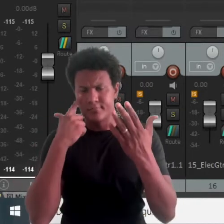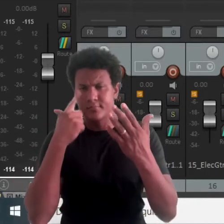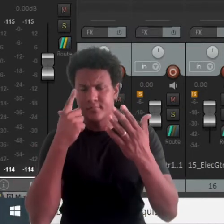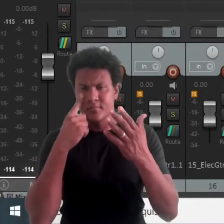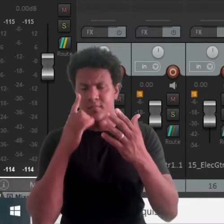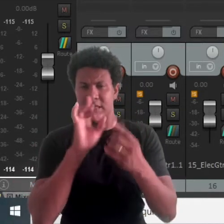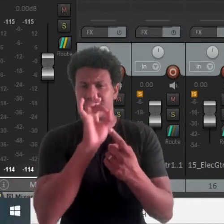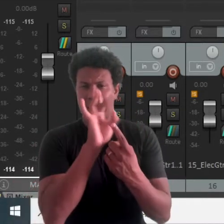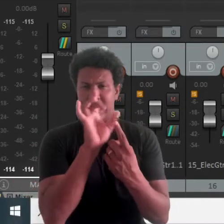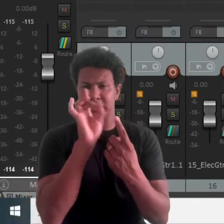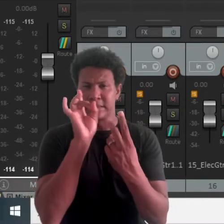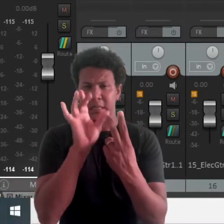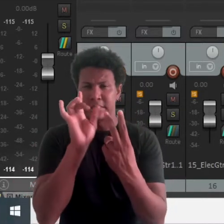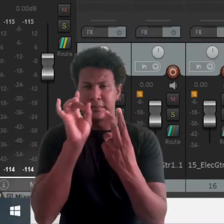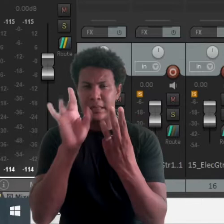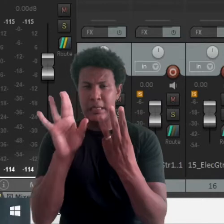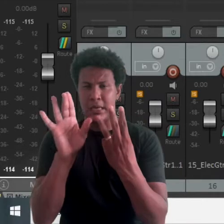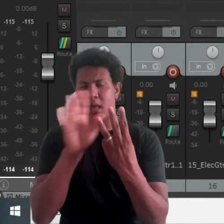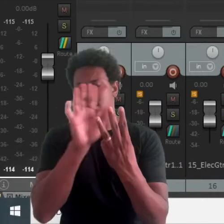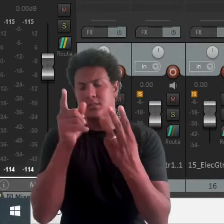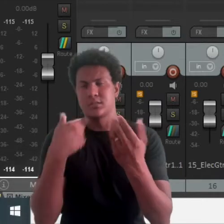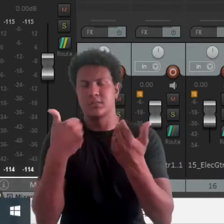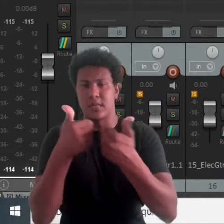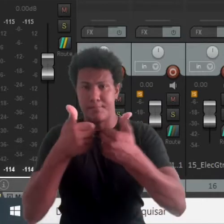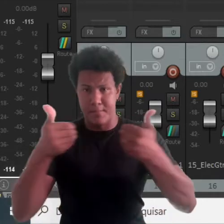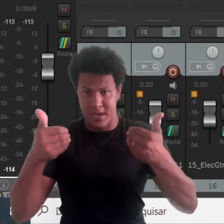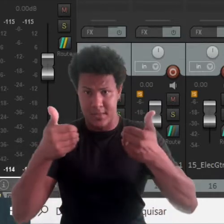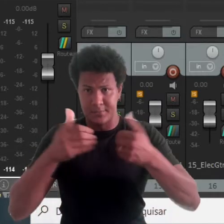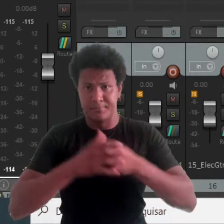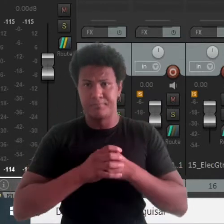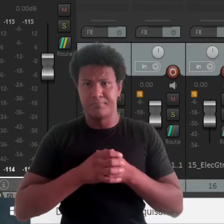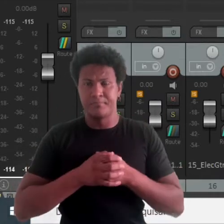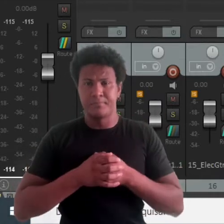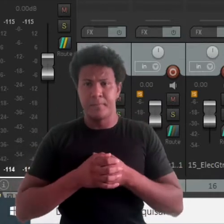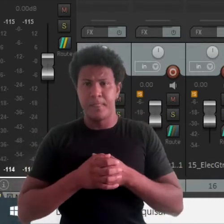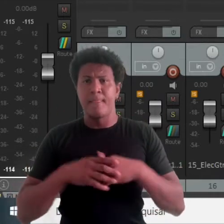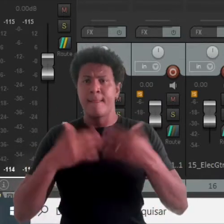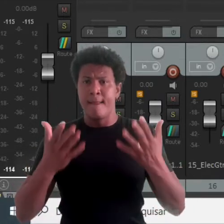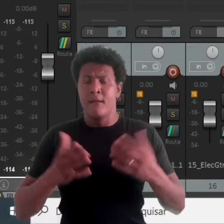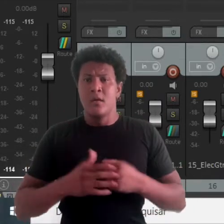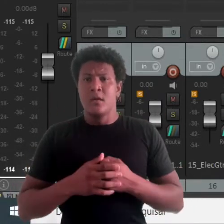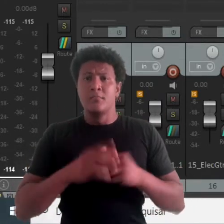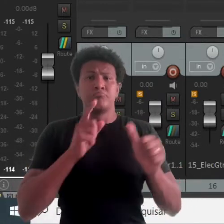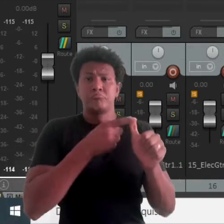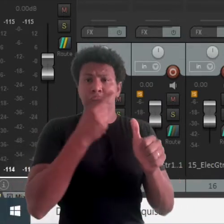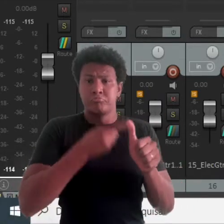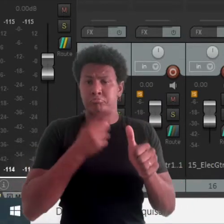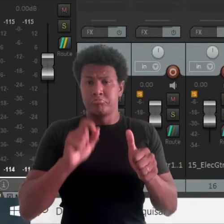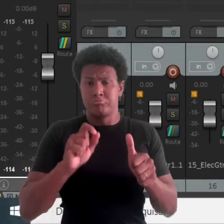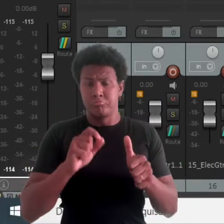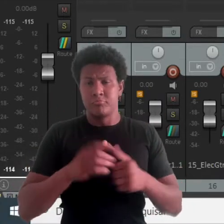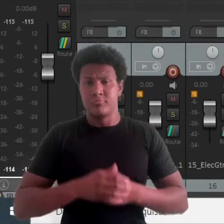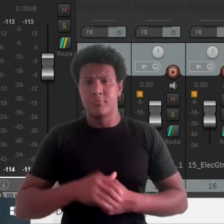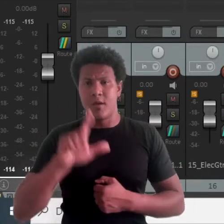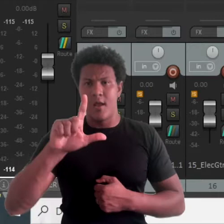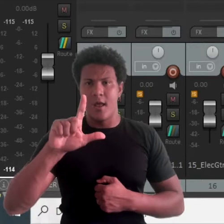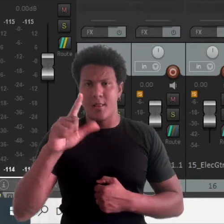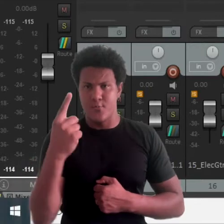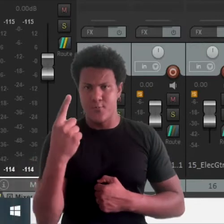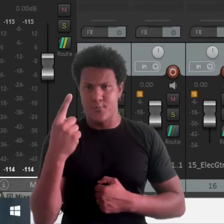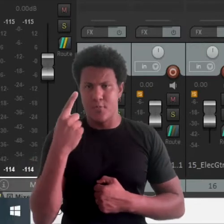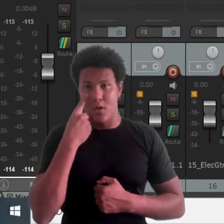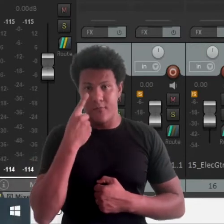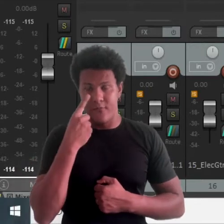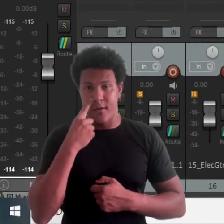separado, explicando para vocês como é que é aqui. Então, primeiro, o L1, certo? Vou soltar a primeira bateria aqui, ó, para